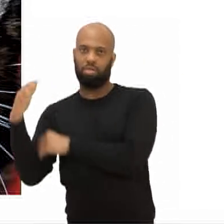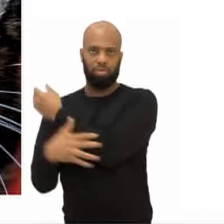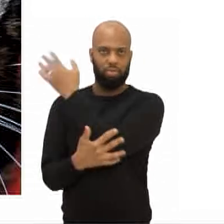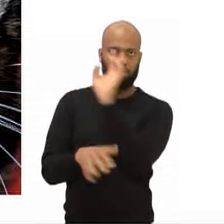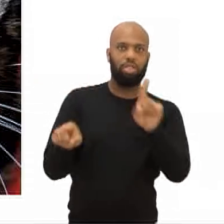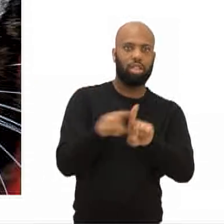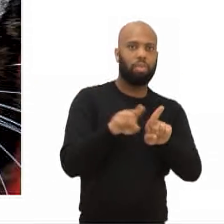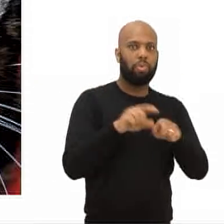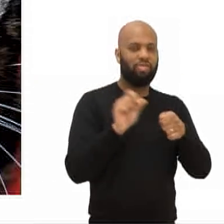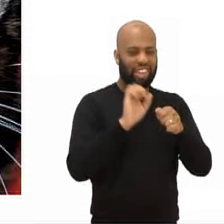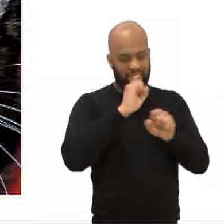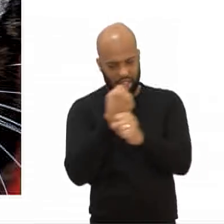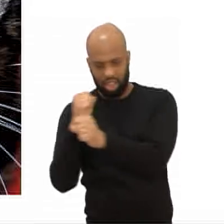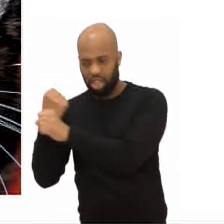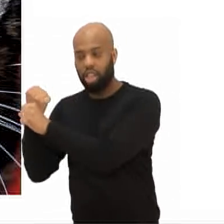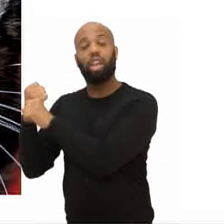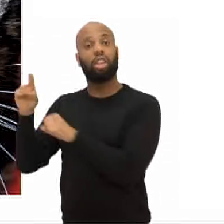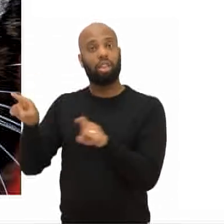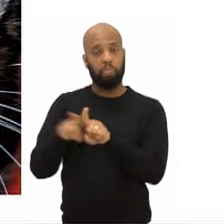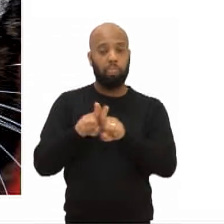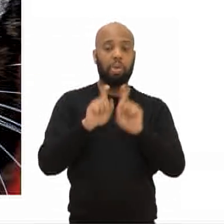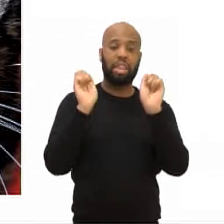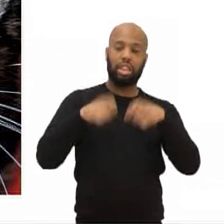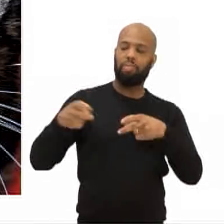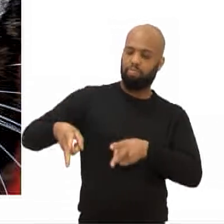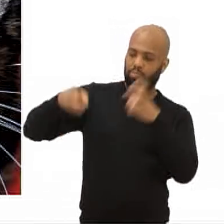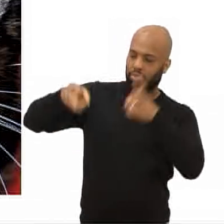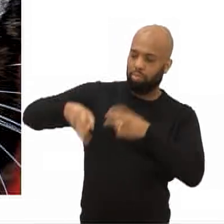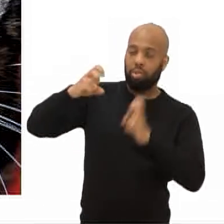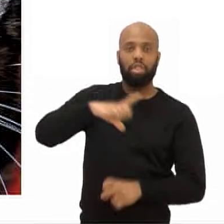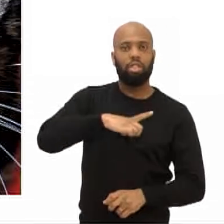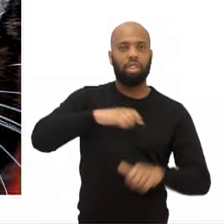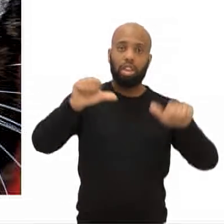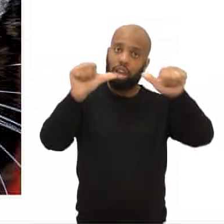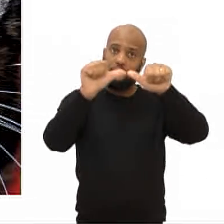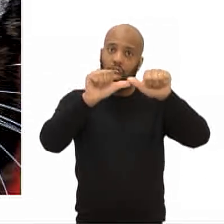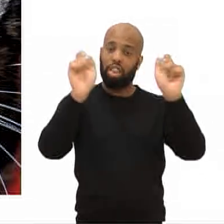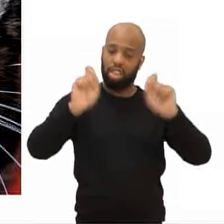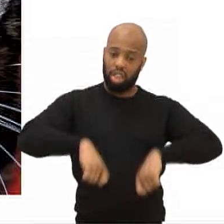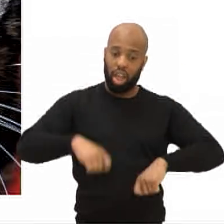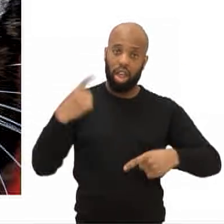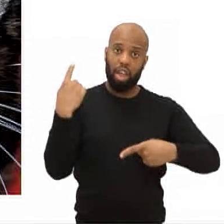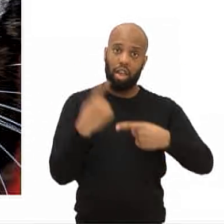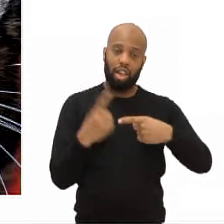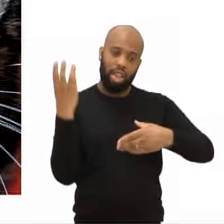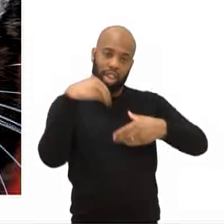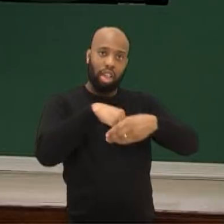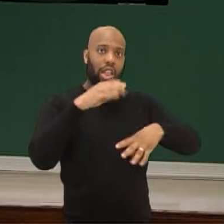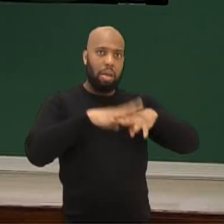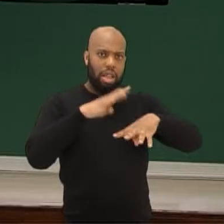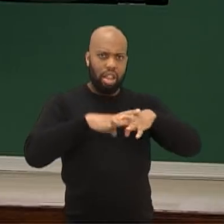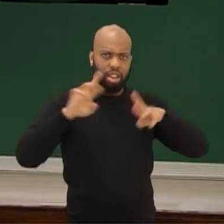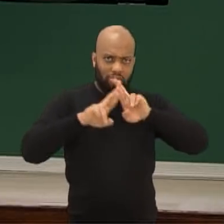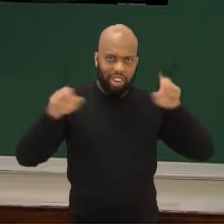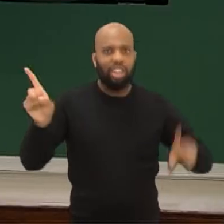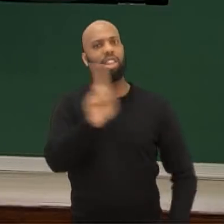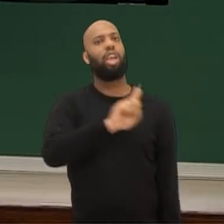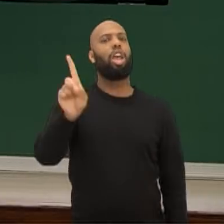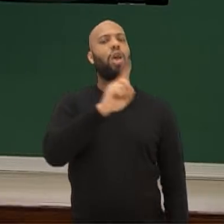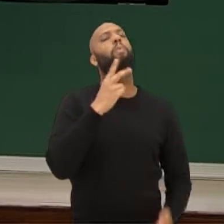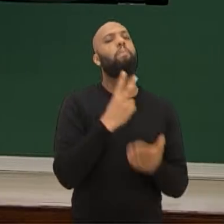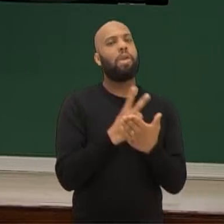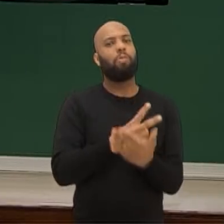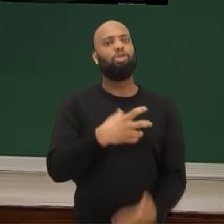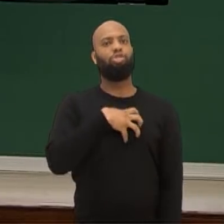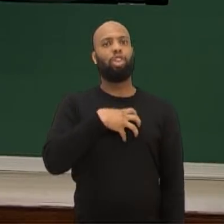em construções? É muito comum perceber a simetria. Na matemática não seria diferente. Veja